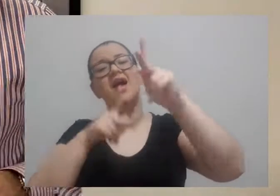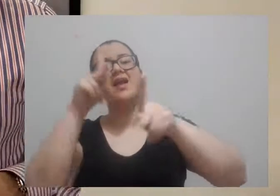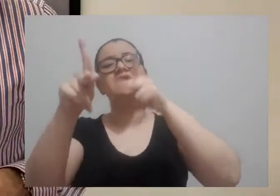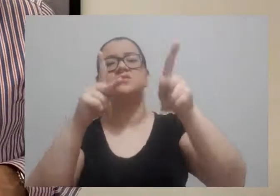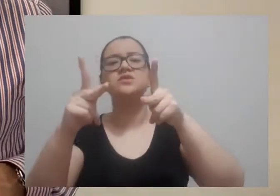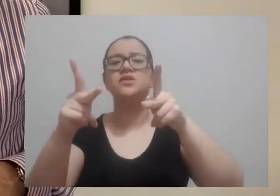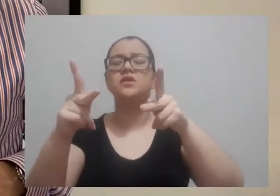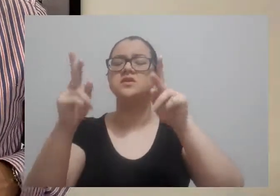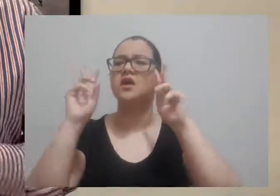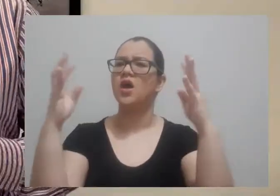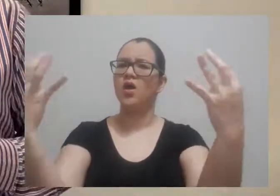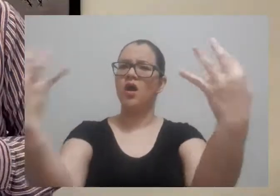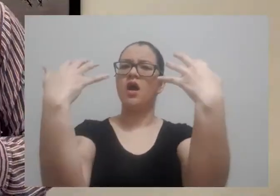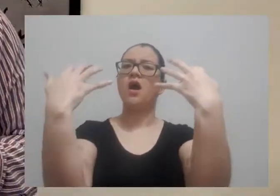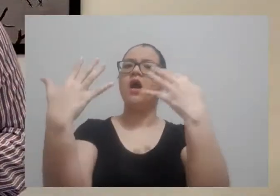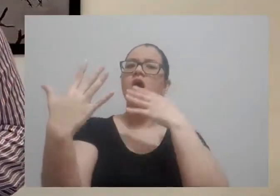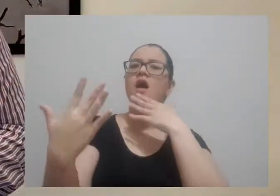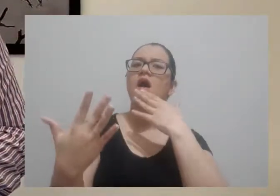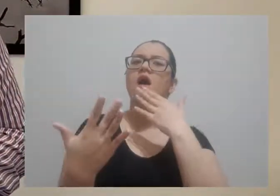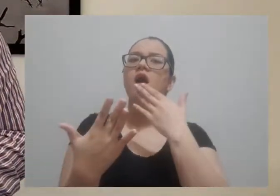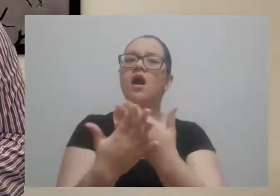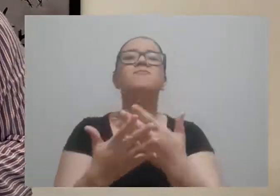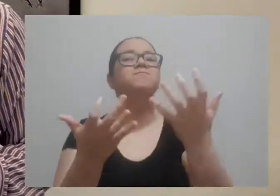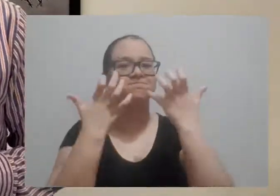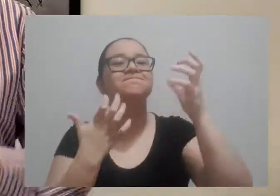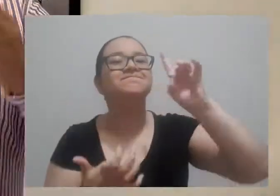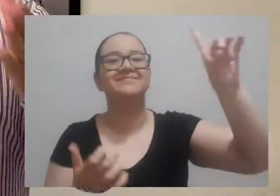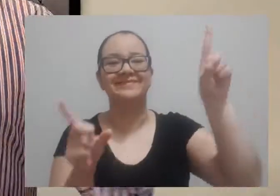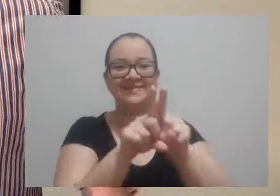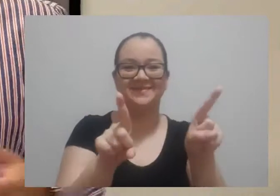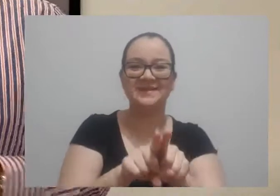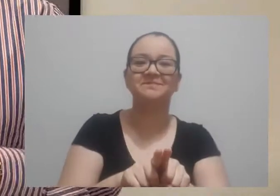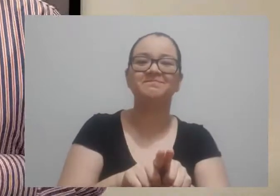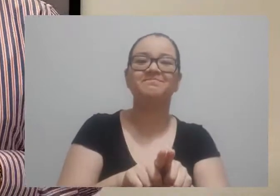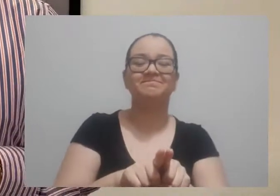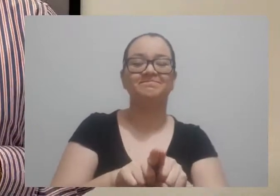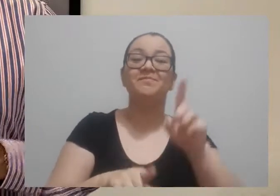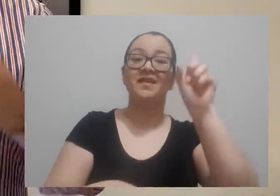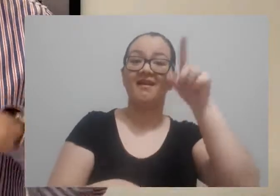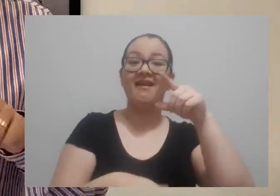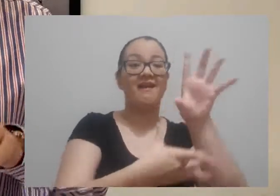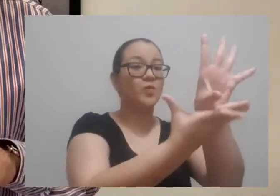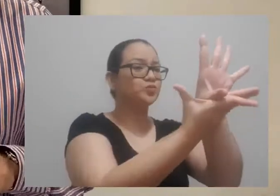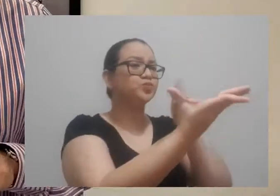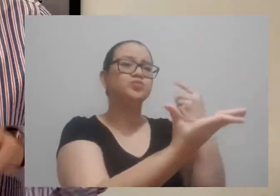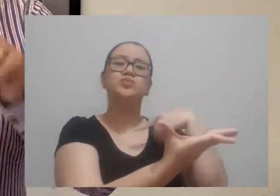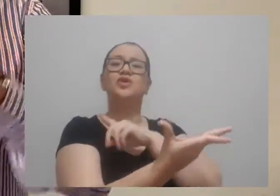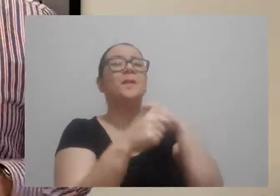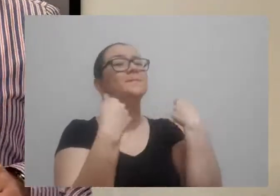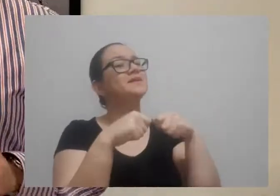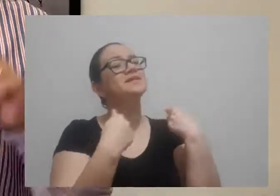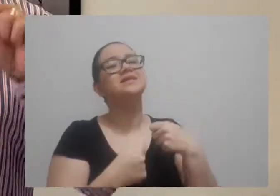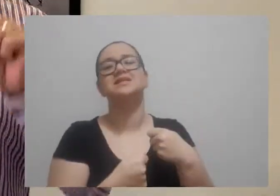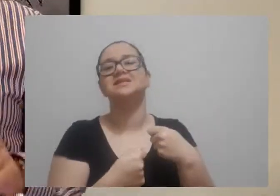através do amor. Esse é o padrão que Jesus exige. E esse é o padrão que ele